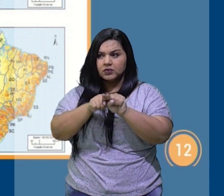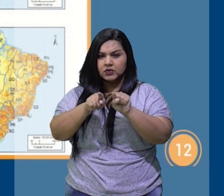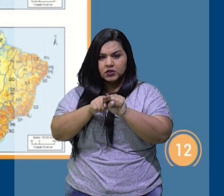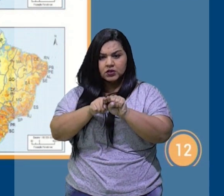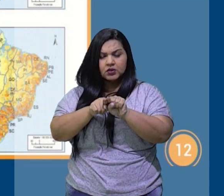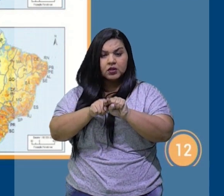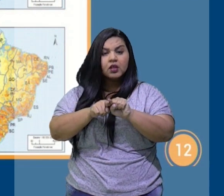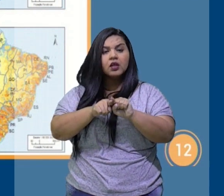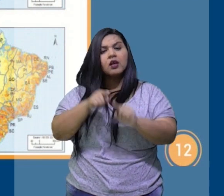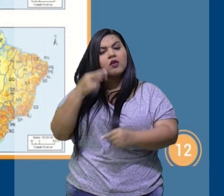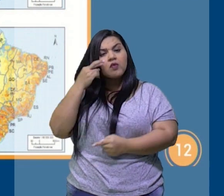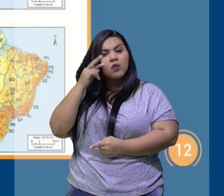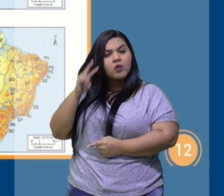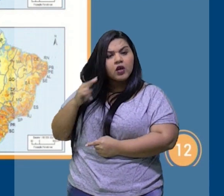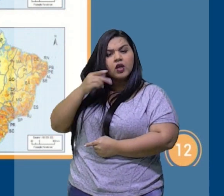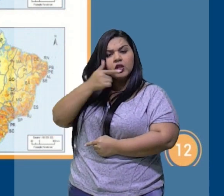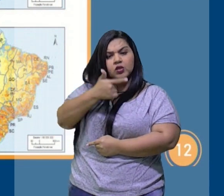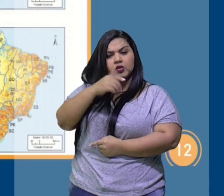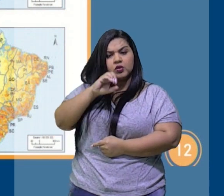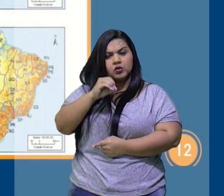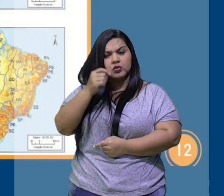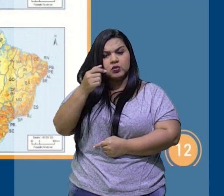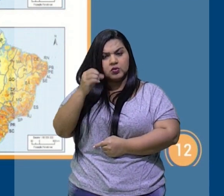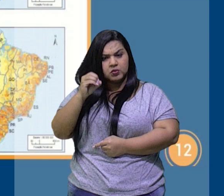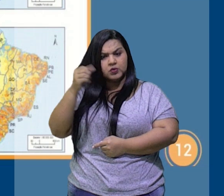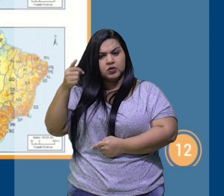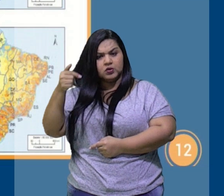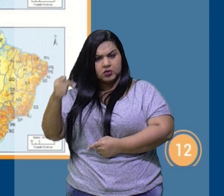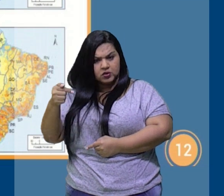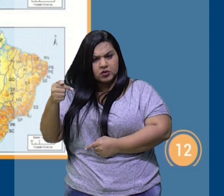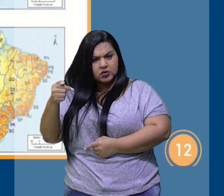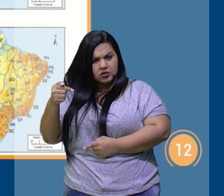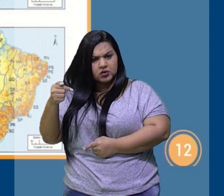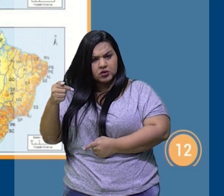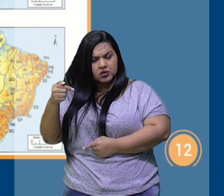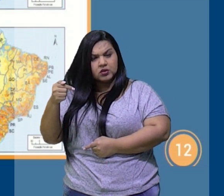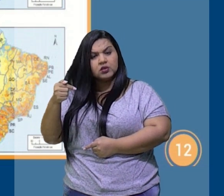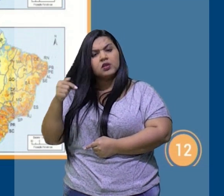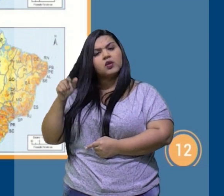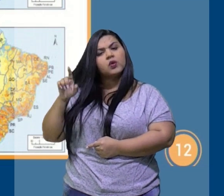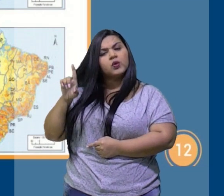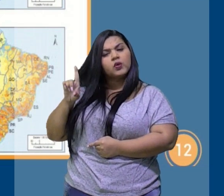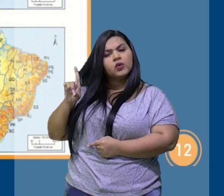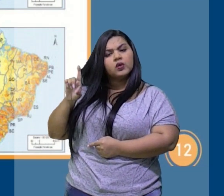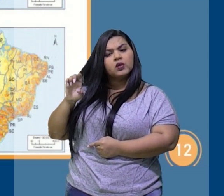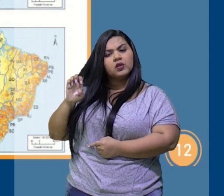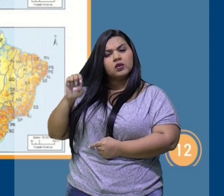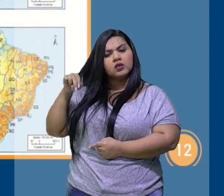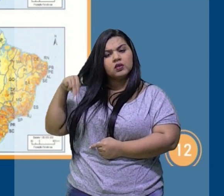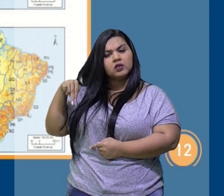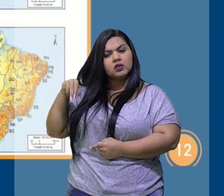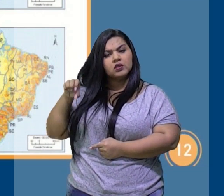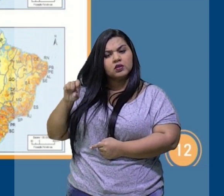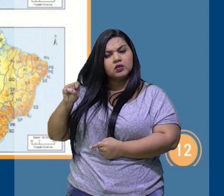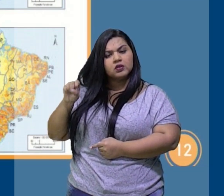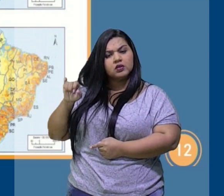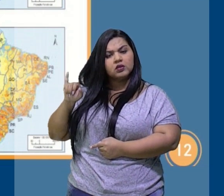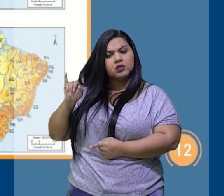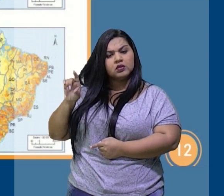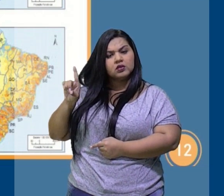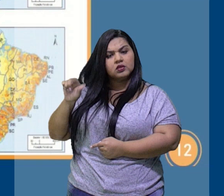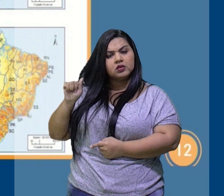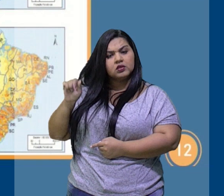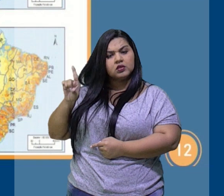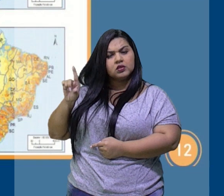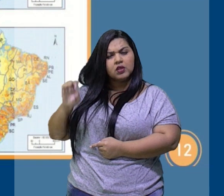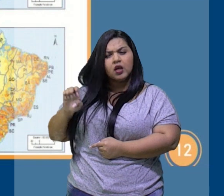2007. Então, eu vi densidade demográfica, lembram lá o título? Densidade demográfica no ano de 2007, né?